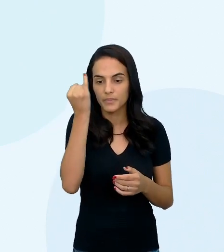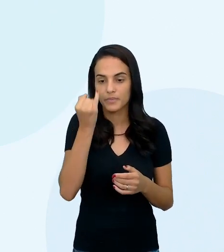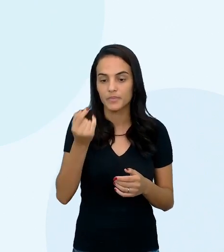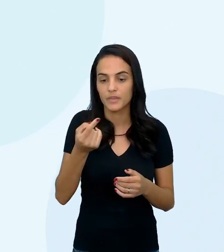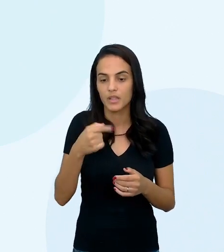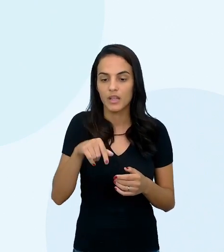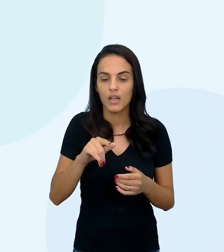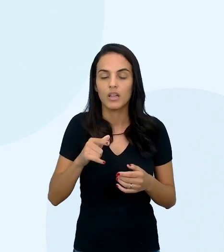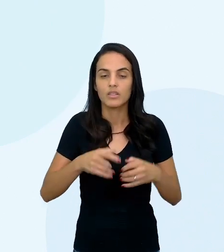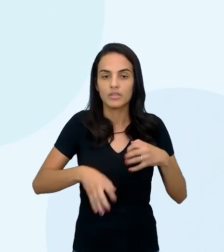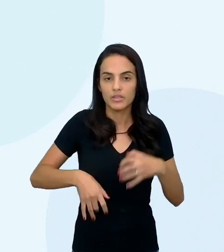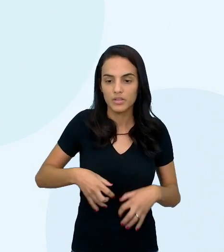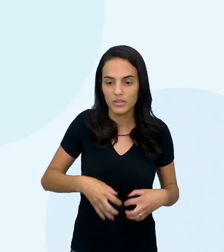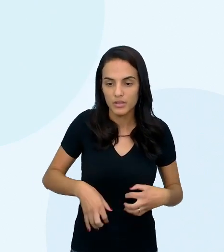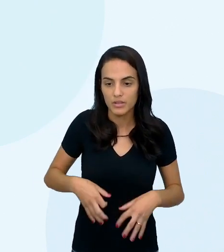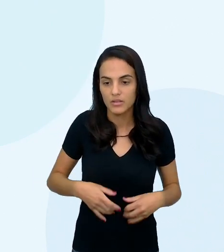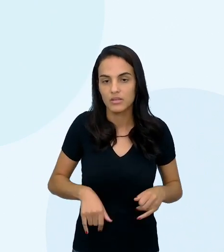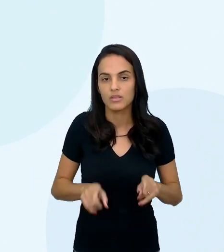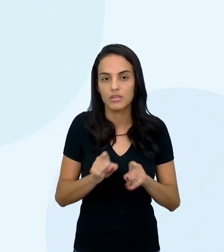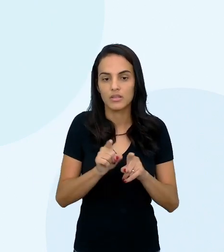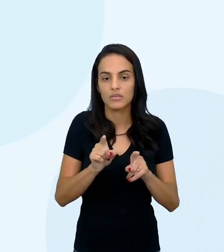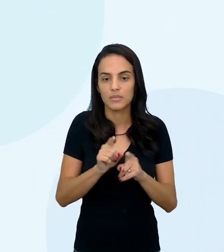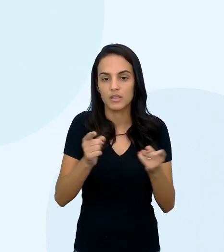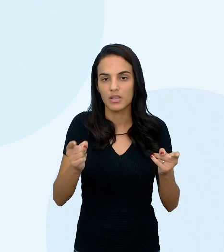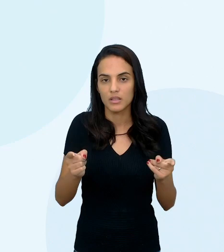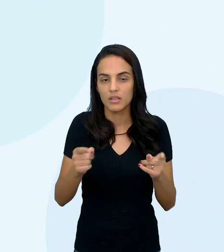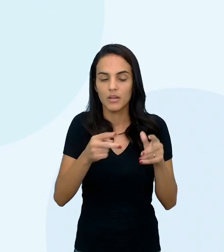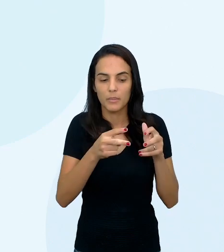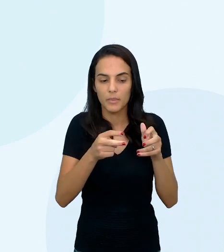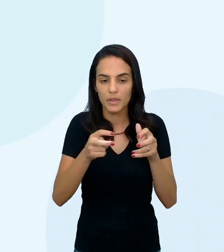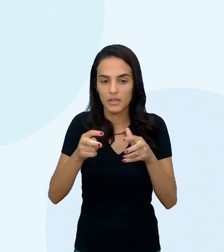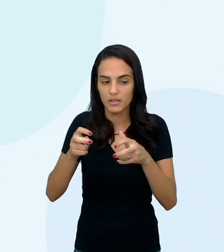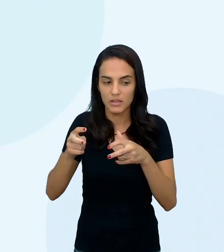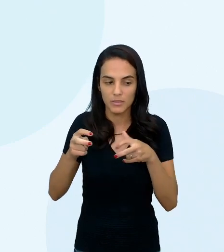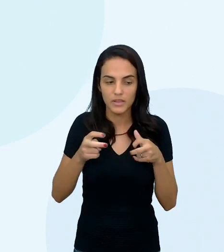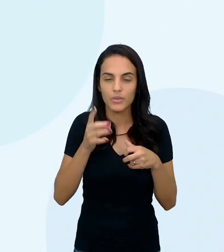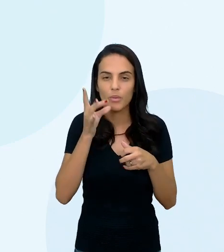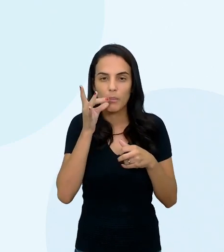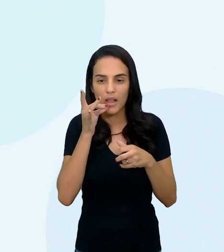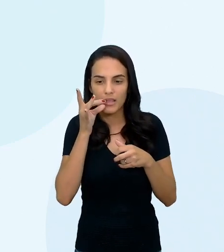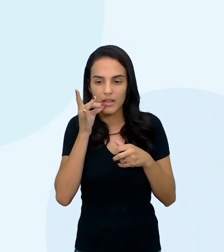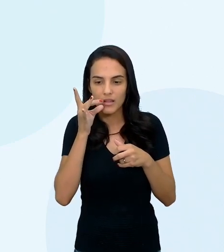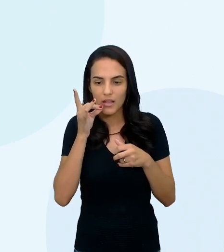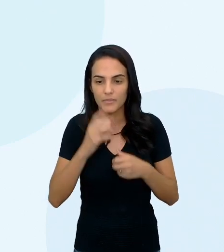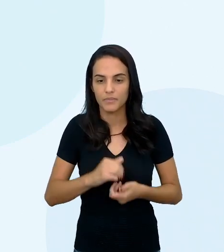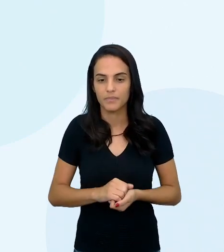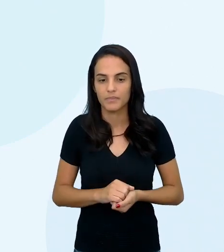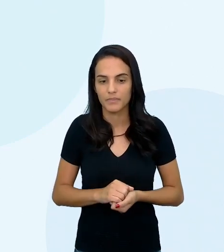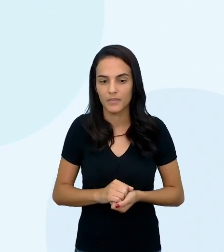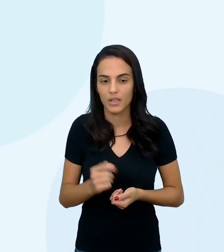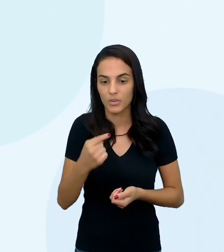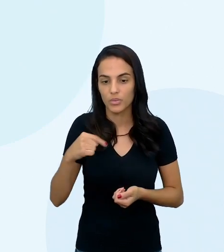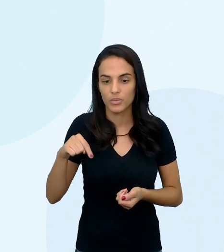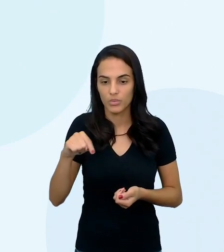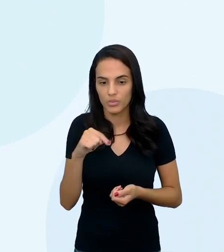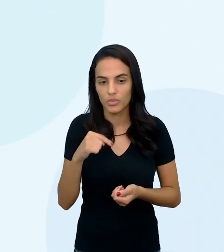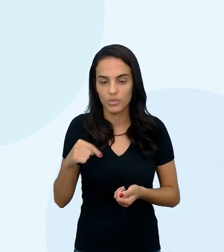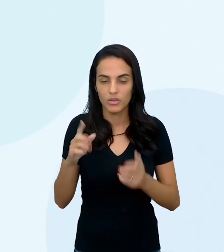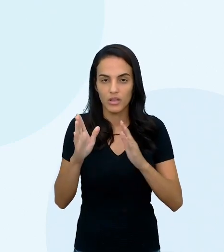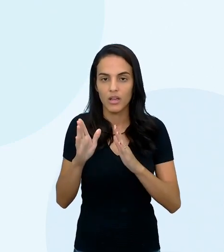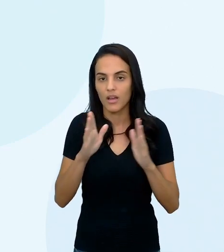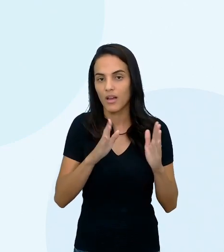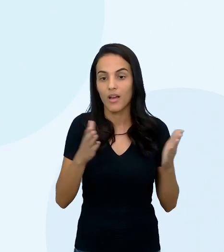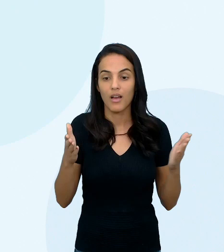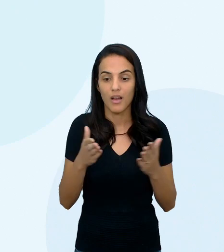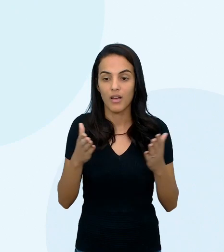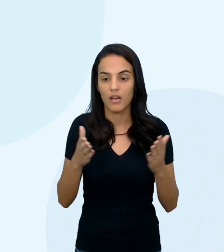na digestão, né, na deglutição e na percepção ali do paladar, ok? E aí, gente, a gente passa agora,